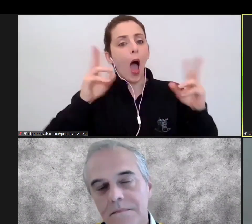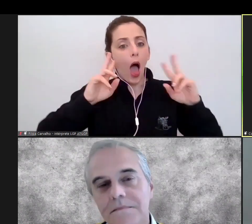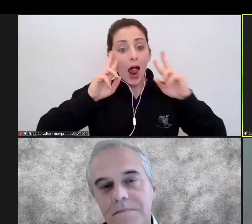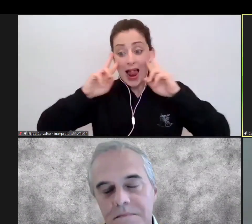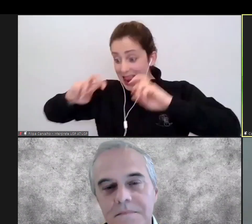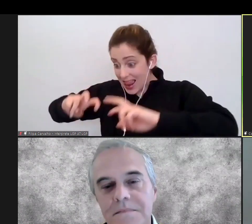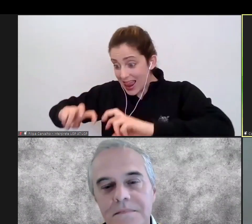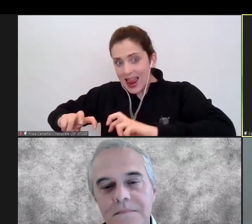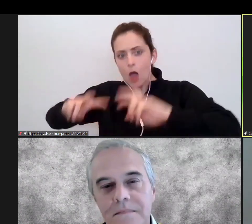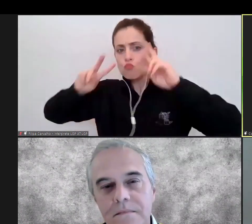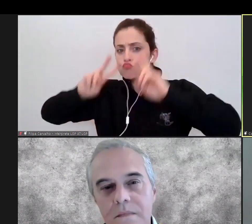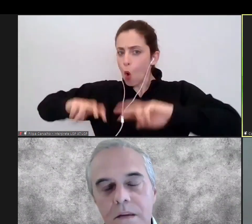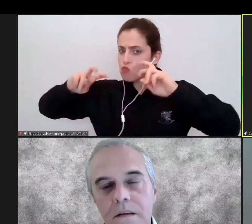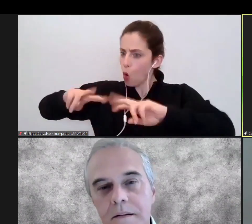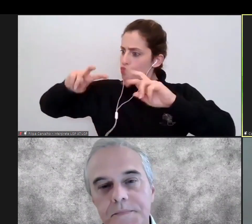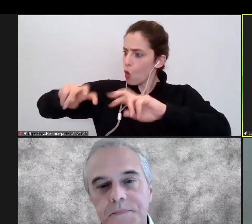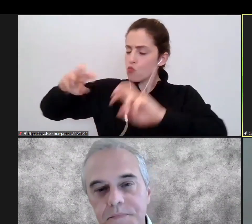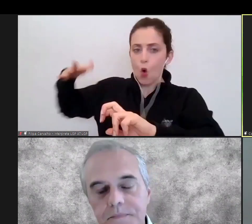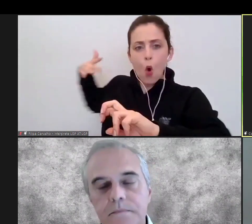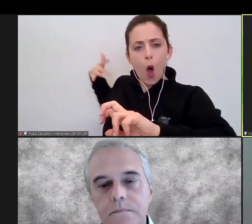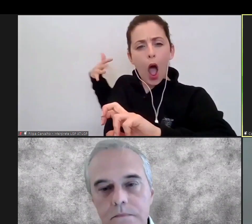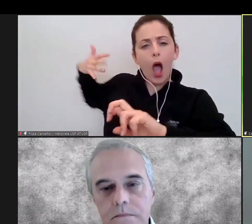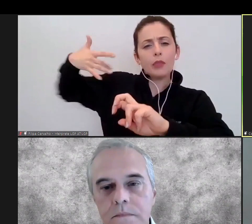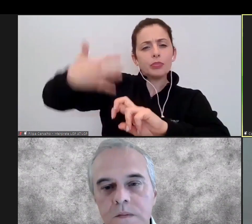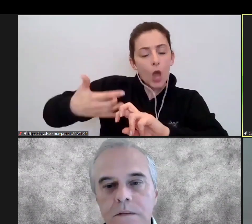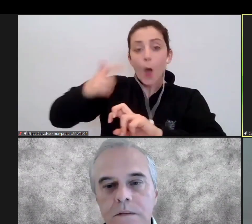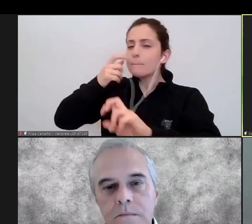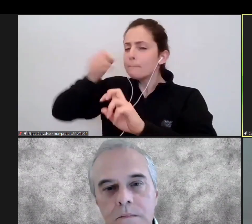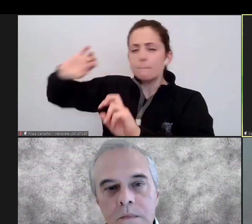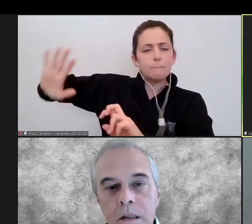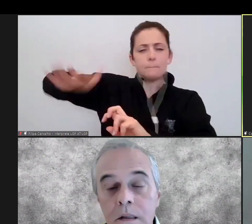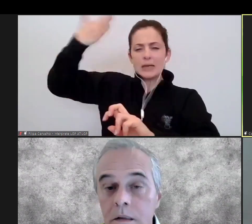de investigação, numa altura em que o debate está mais do que nunca em cima da mesa?